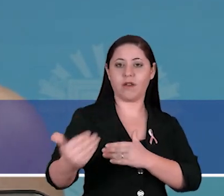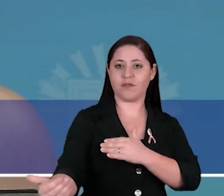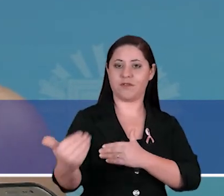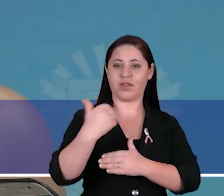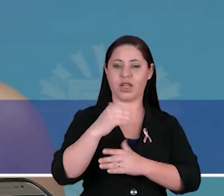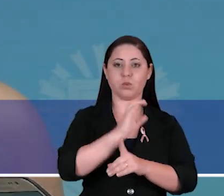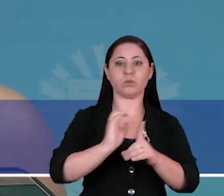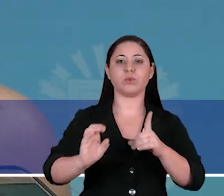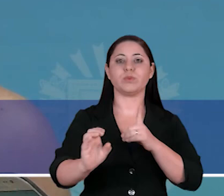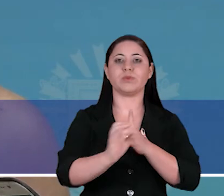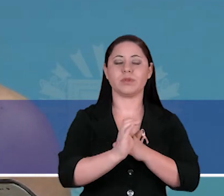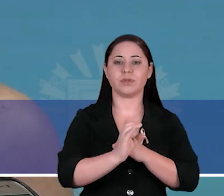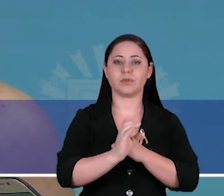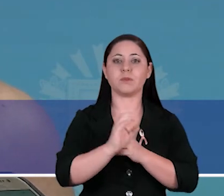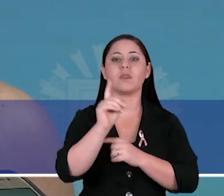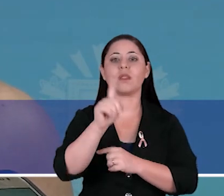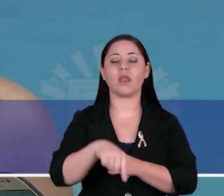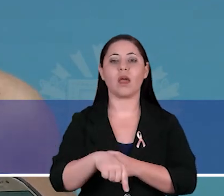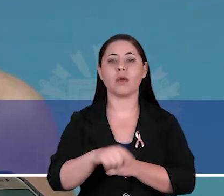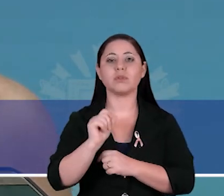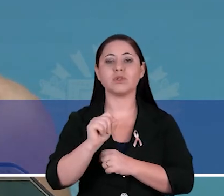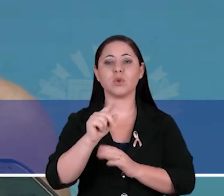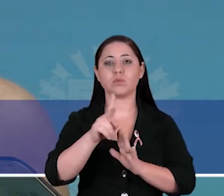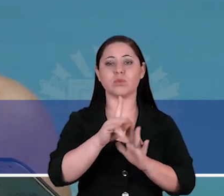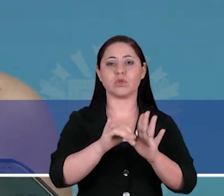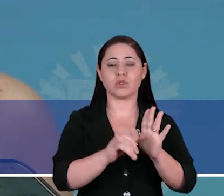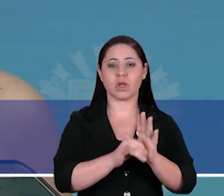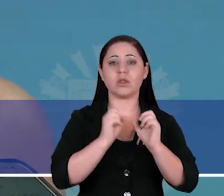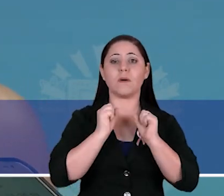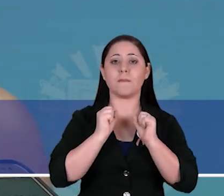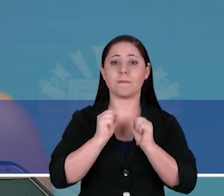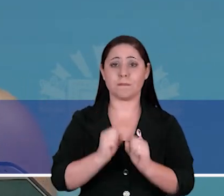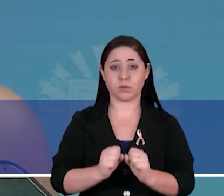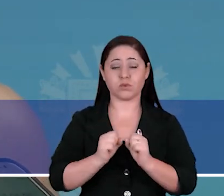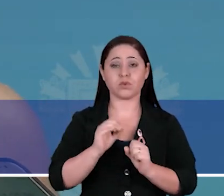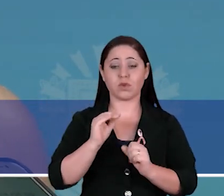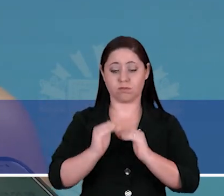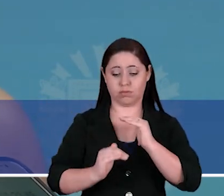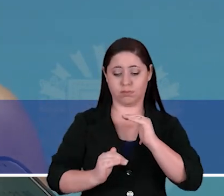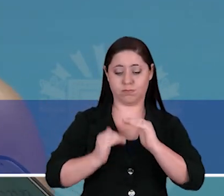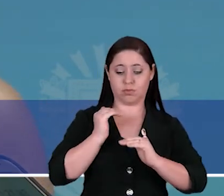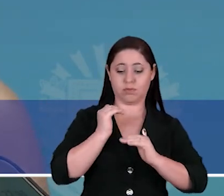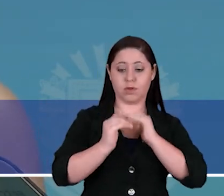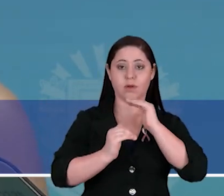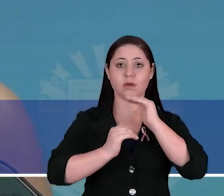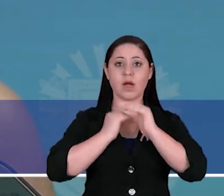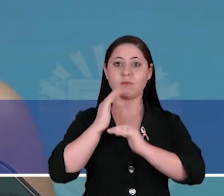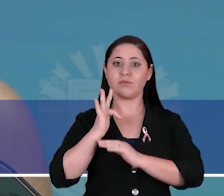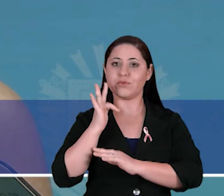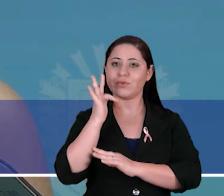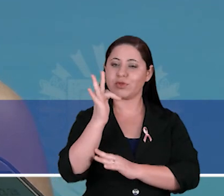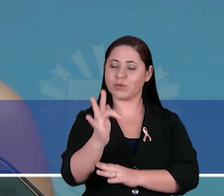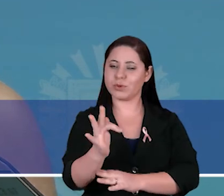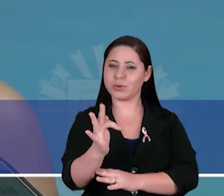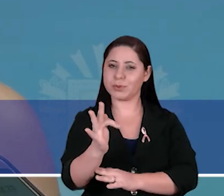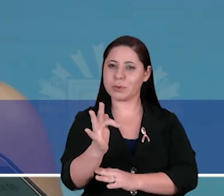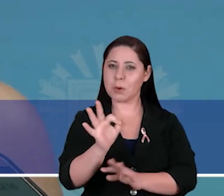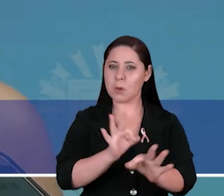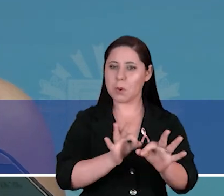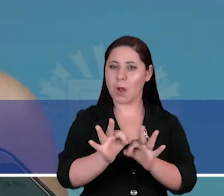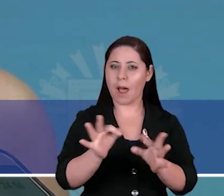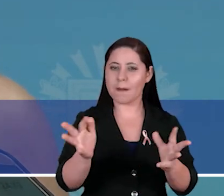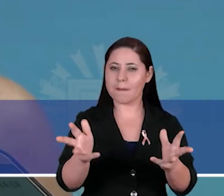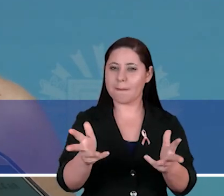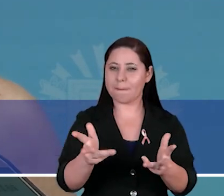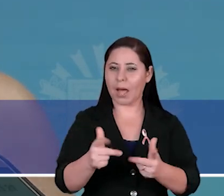da universidade e vindo para os muros da comunidade. E, assim, para que esse projeto possa avançar para etapas